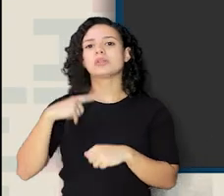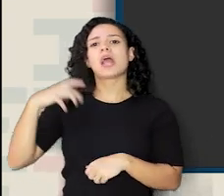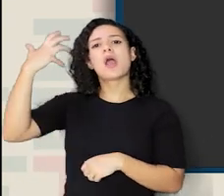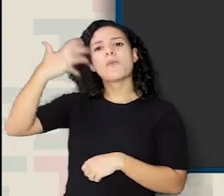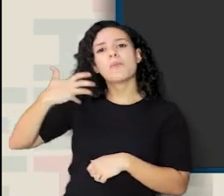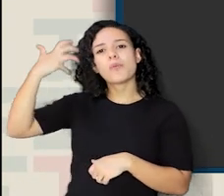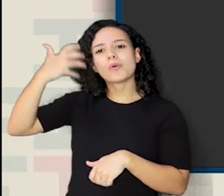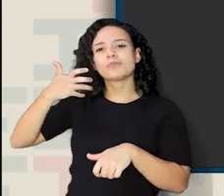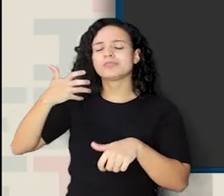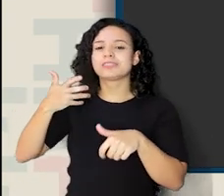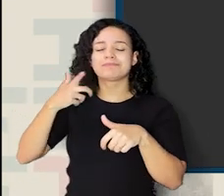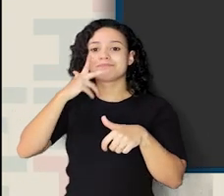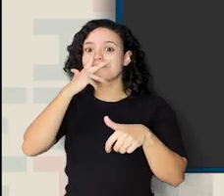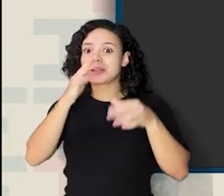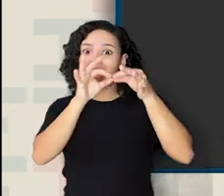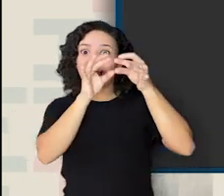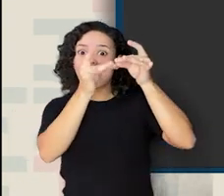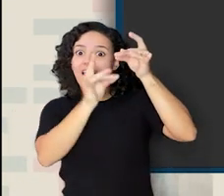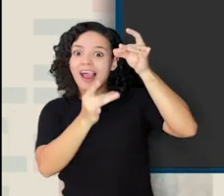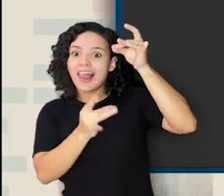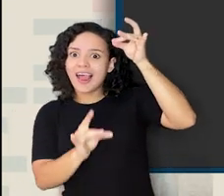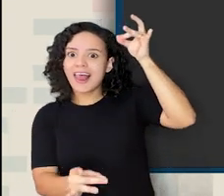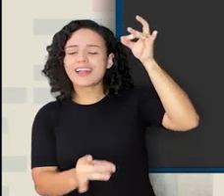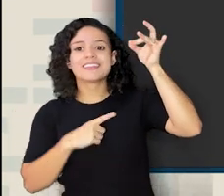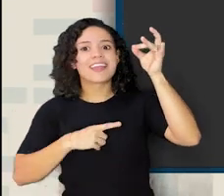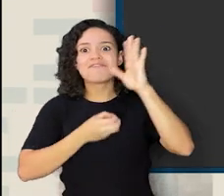Como ele toca um repertório super amplo, né?